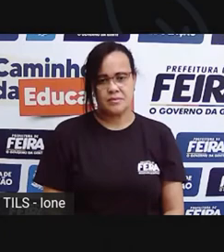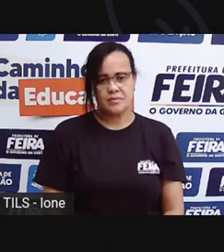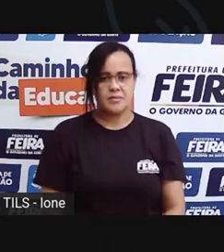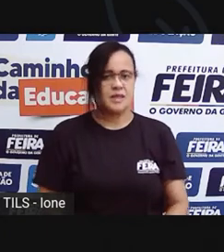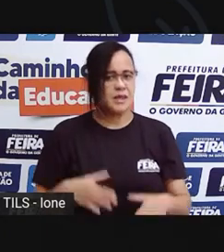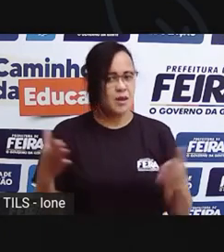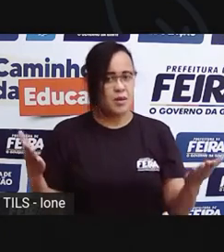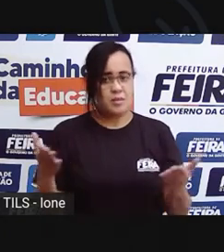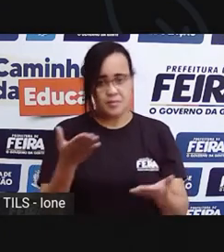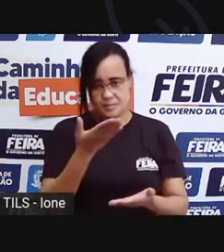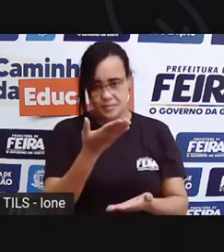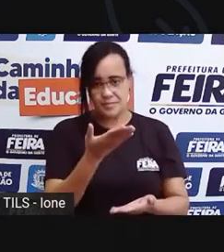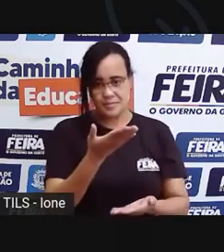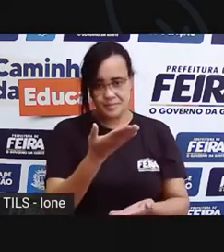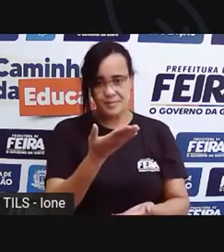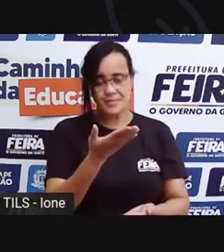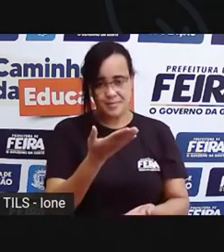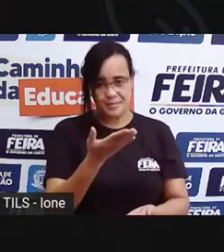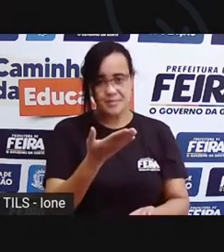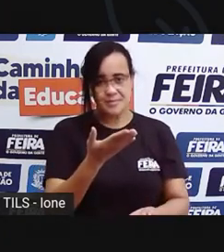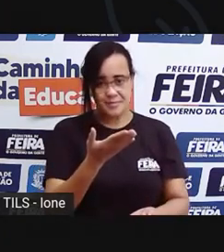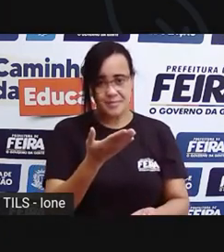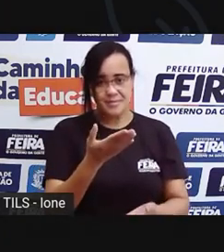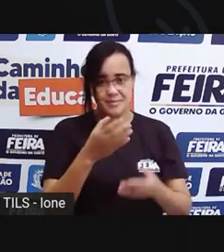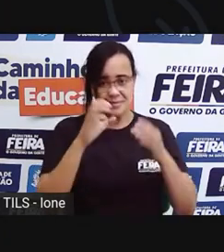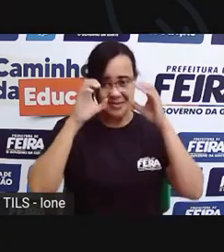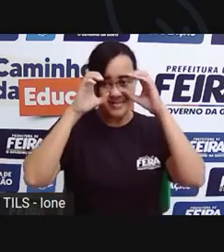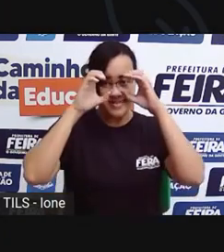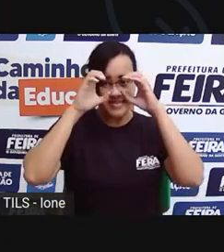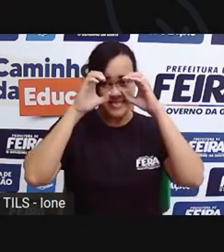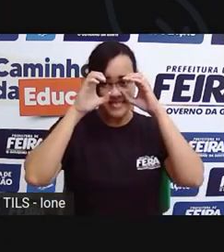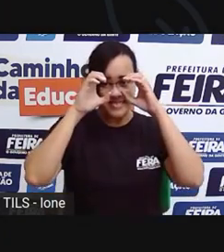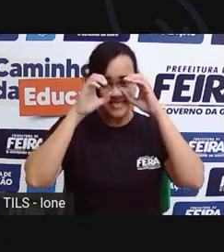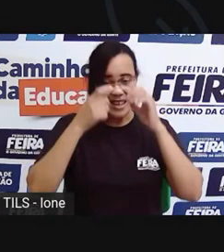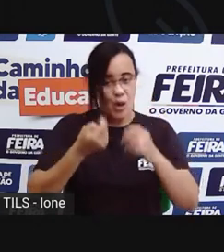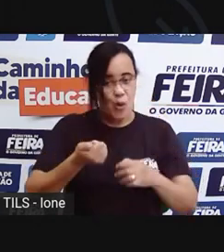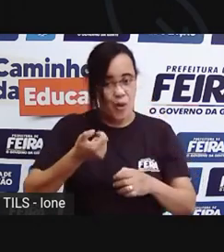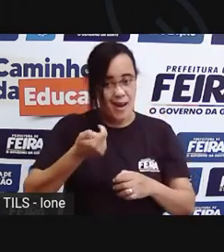Ó, já tá feito. Olha